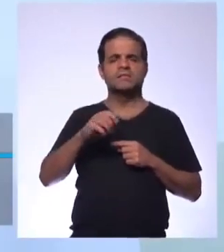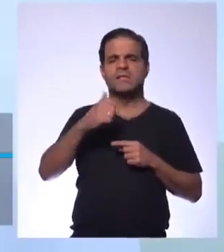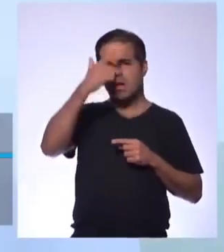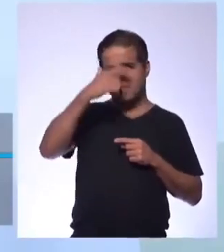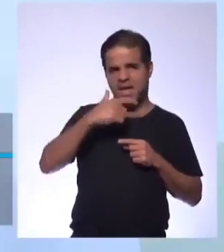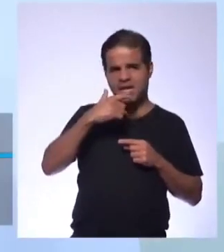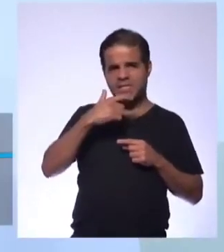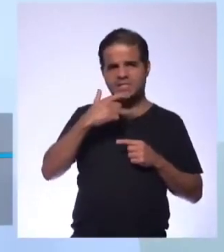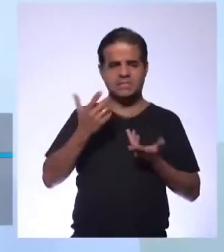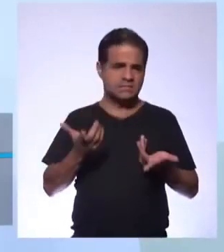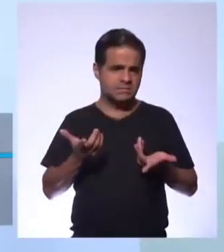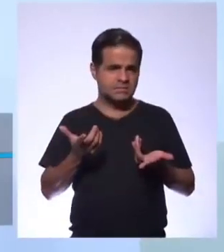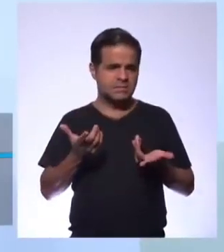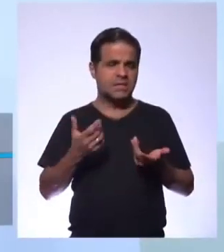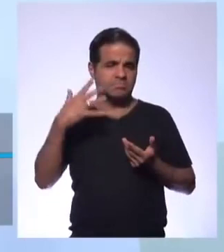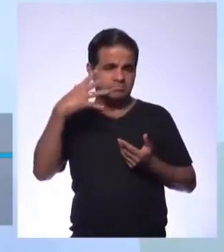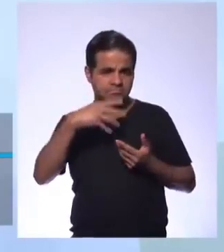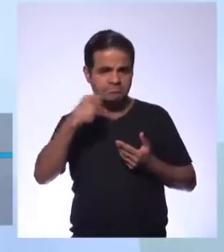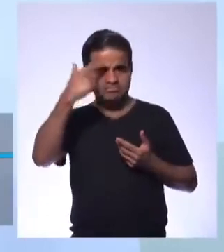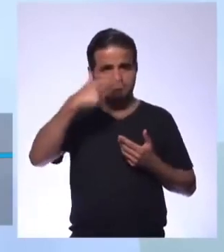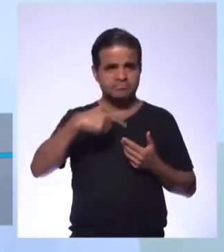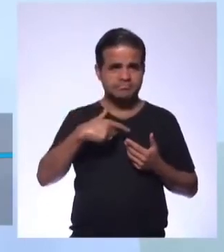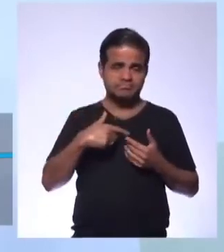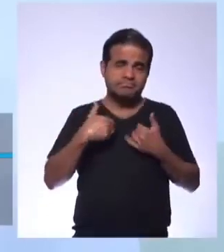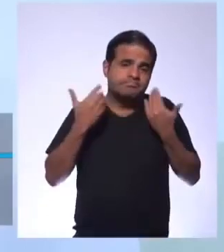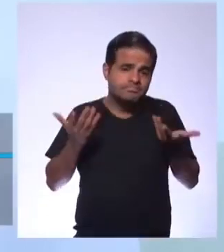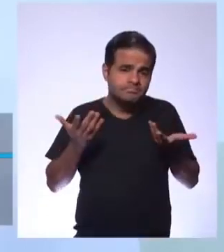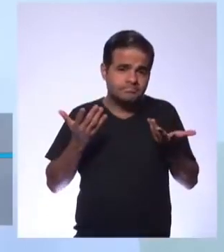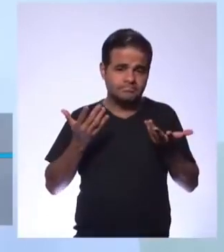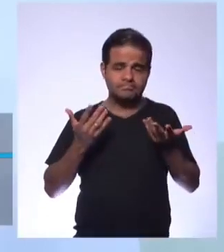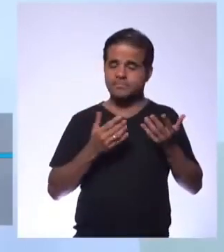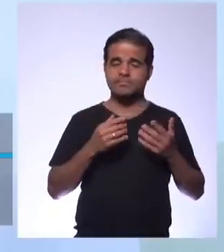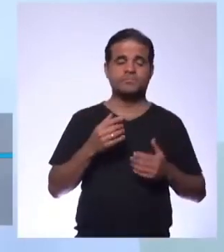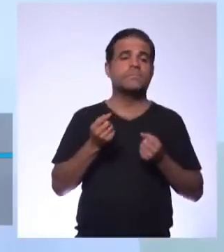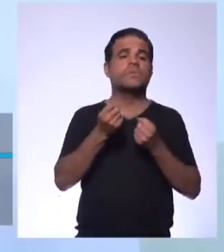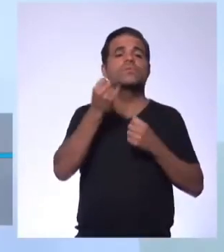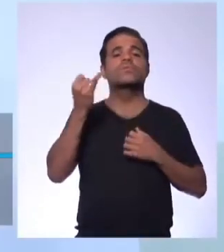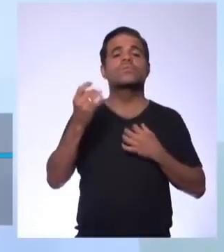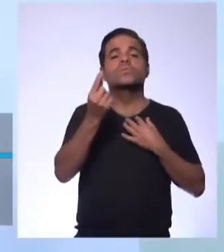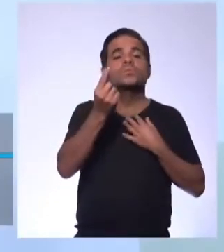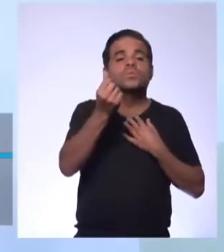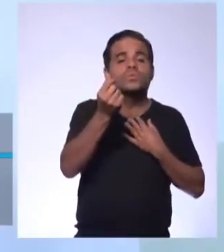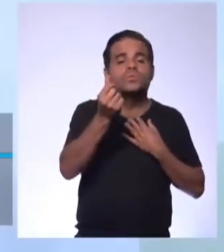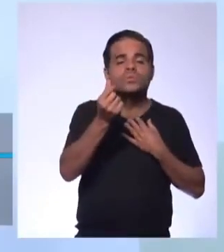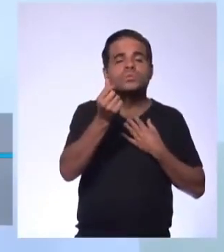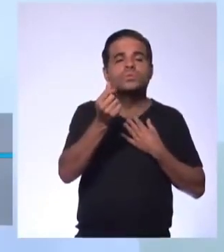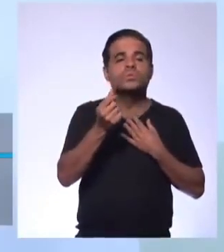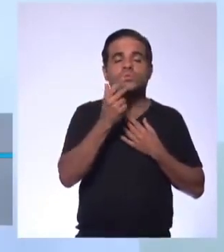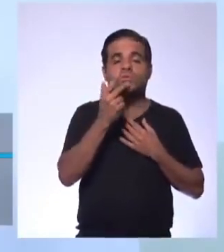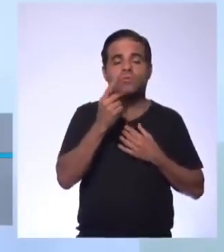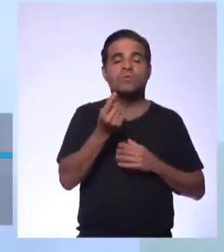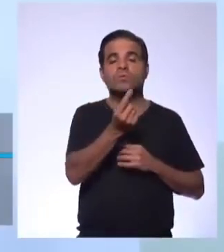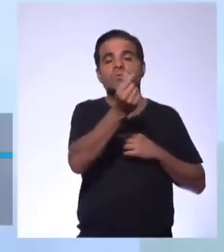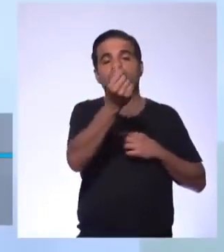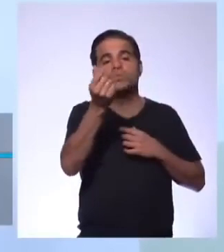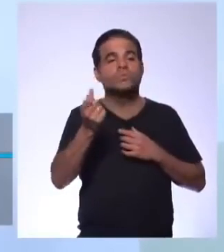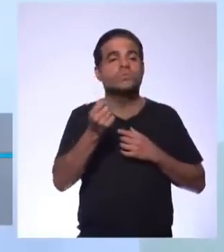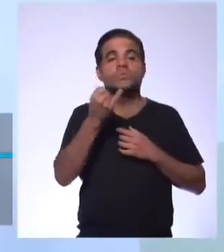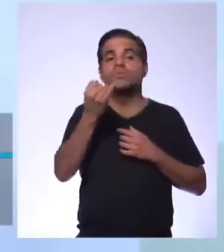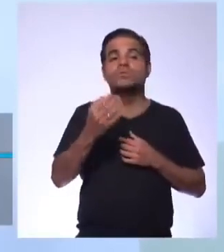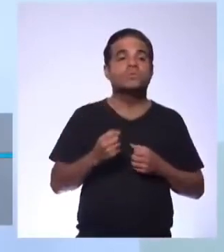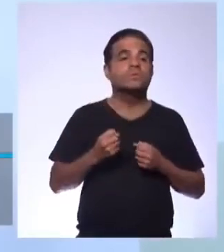dizer que é estética, né? Estética, né? Talvez isso. Enfim, o quanto custou para... Quando eu falo quanto custou, quanto